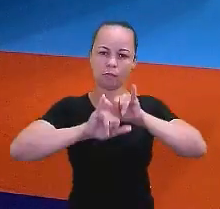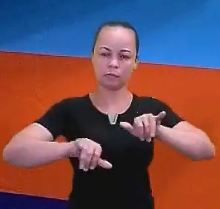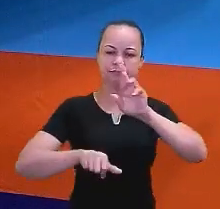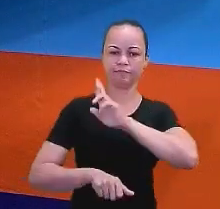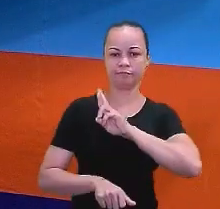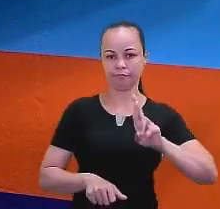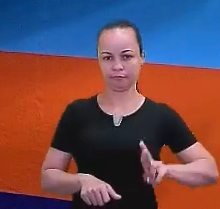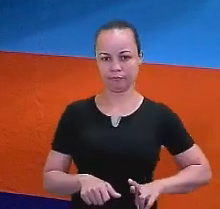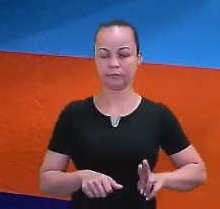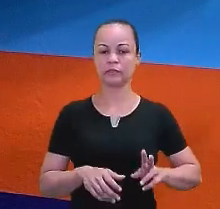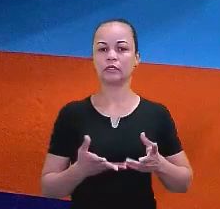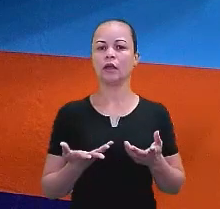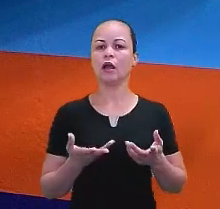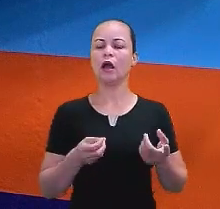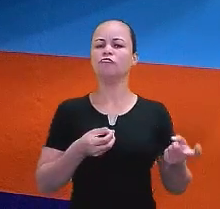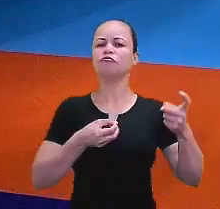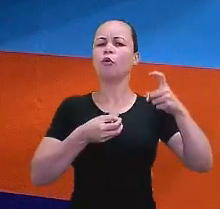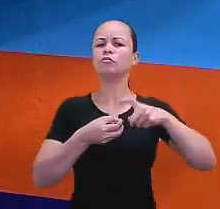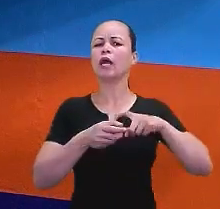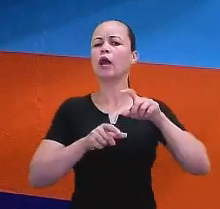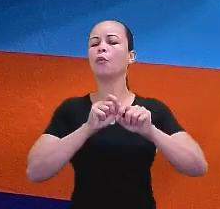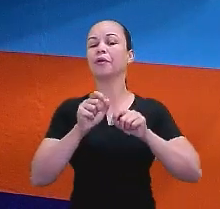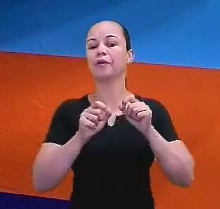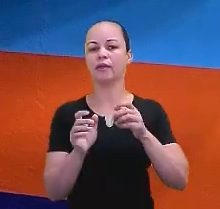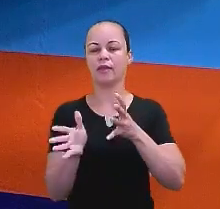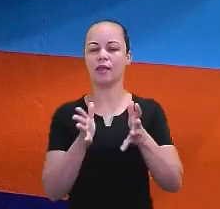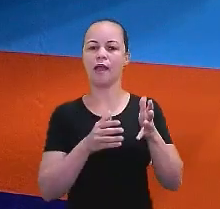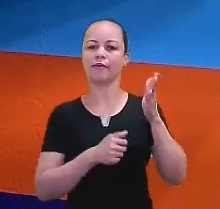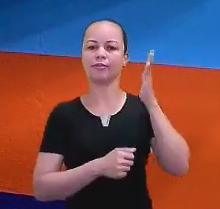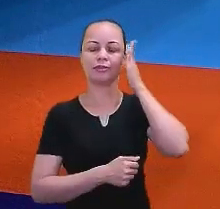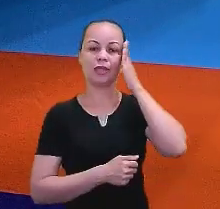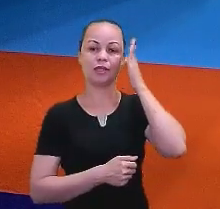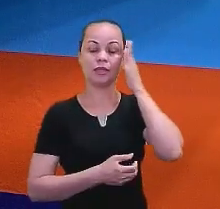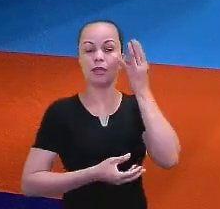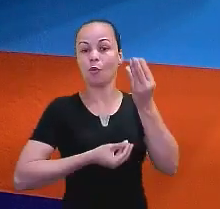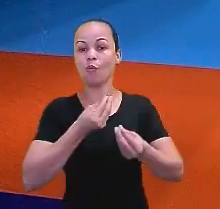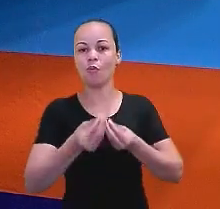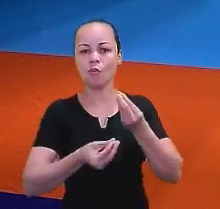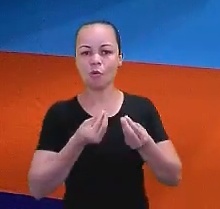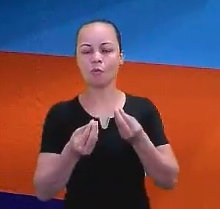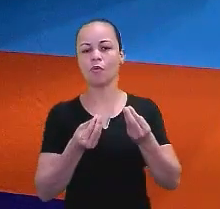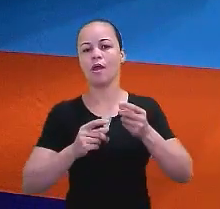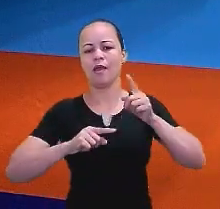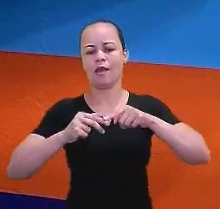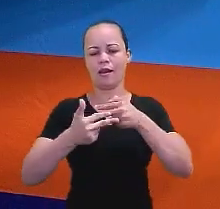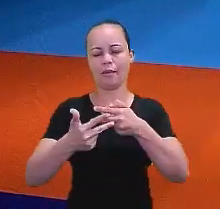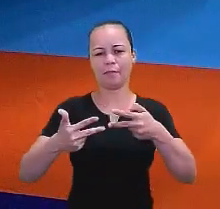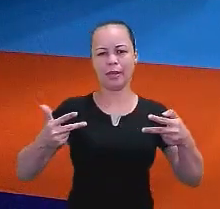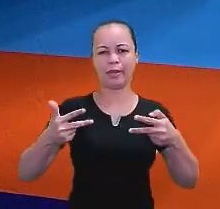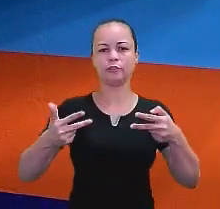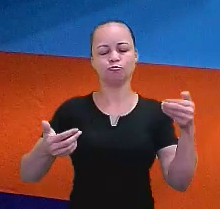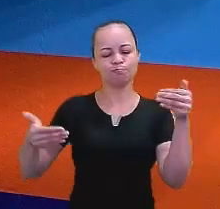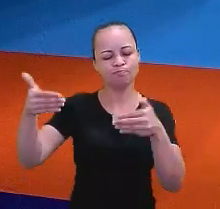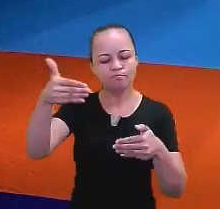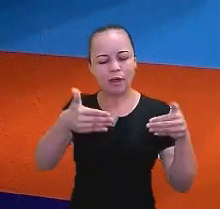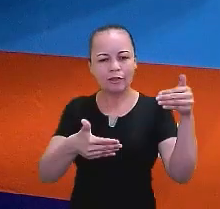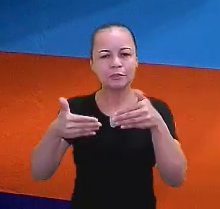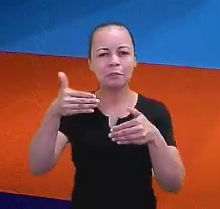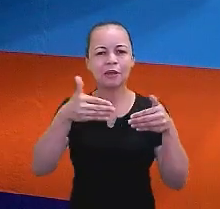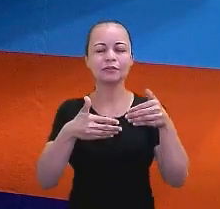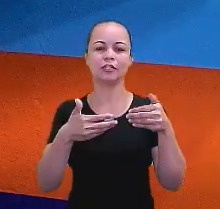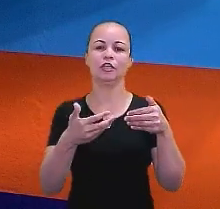República, voltar a figurar enquanto elementos participativos de todos